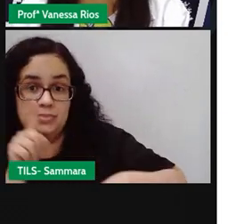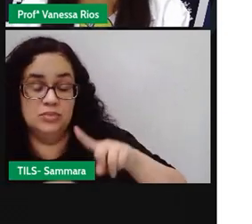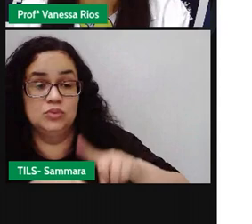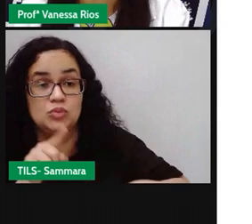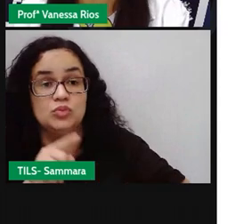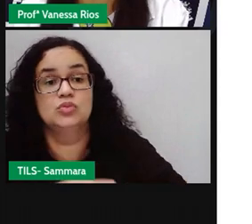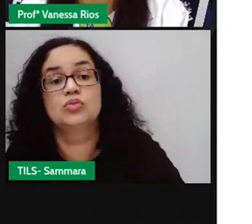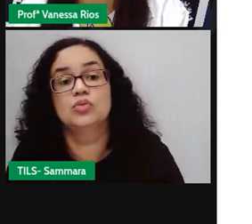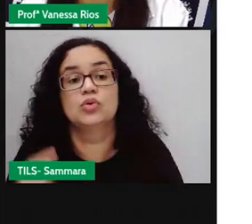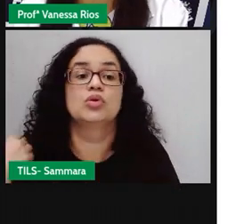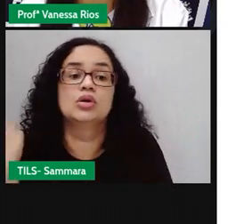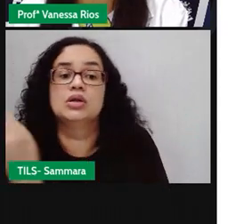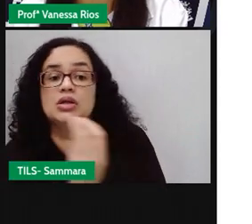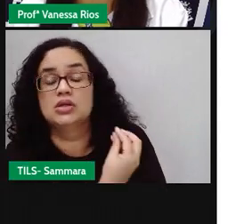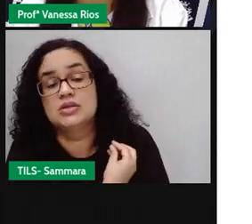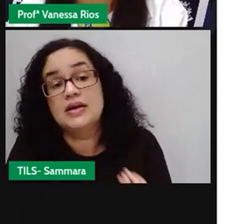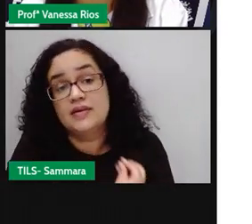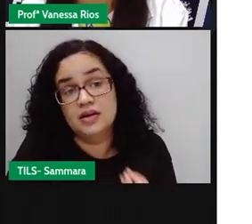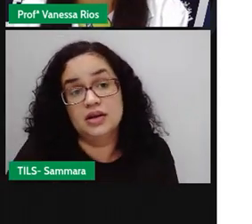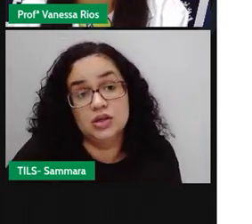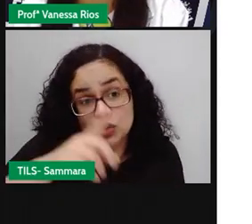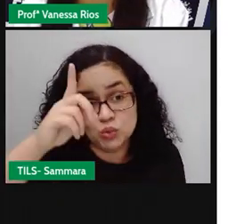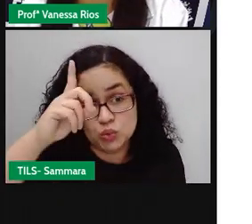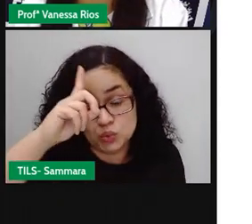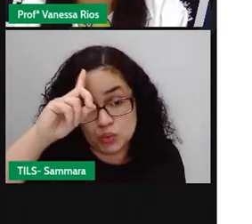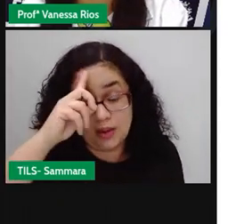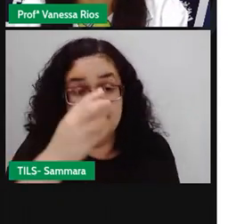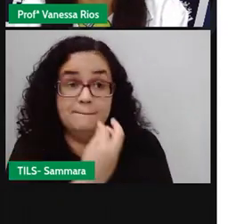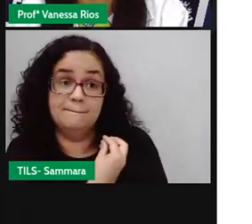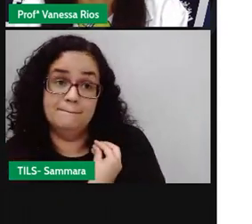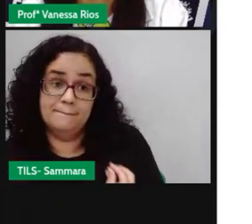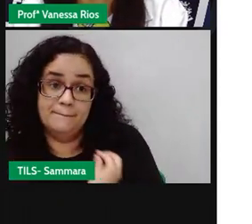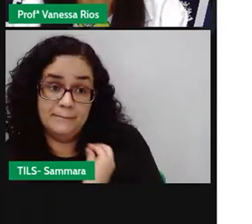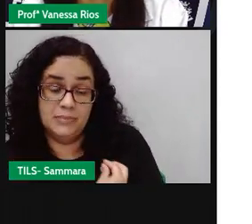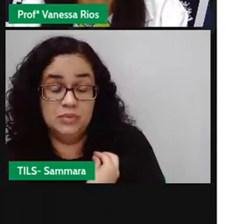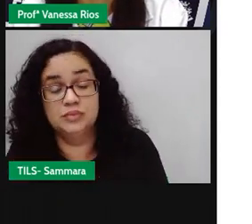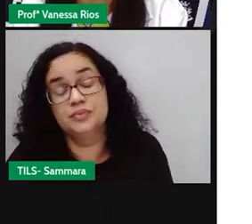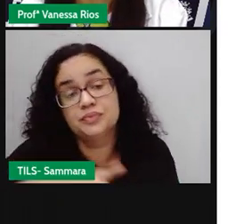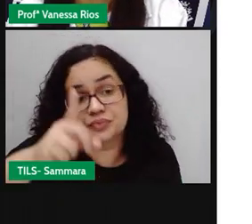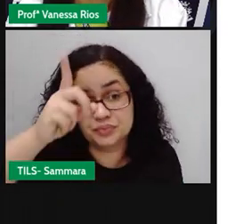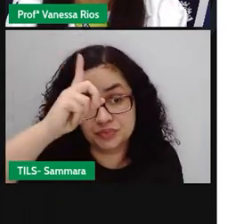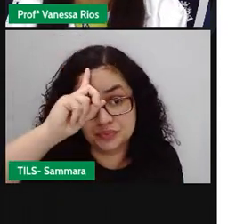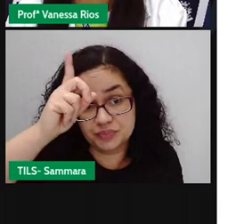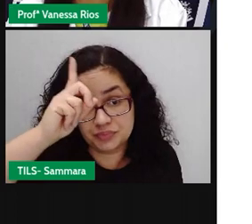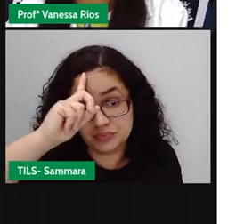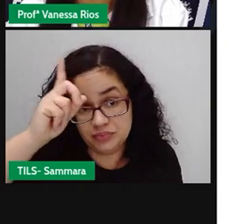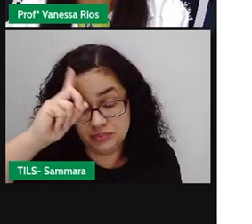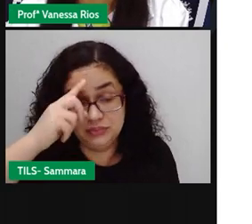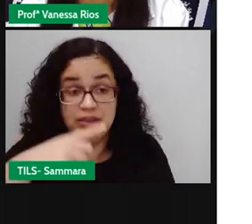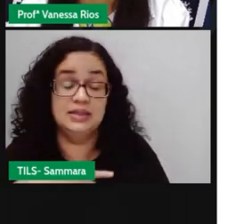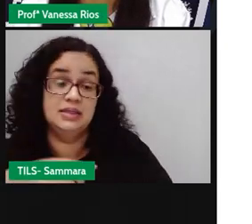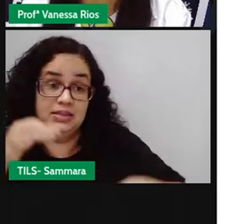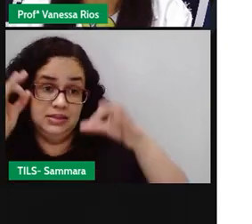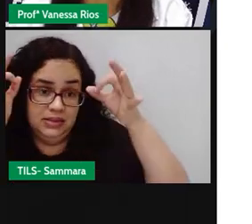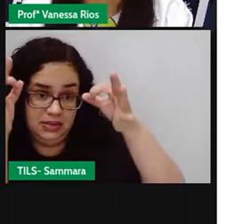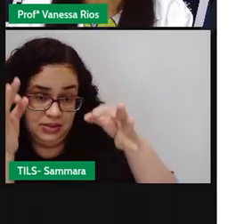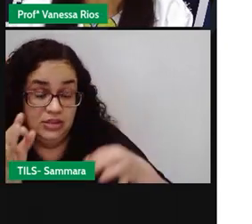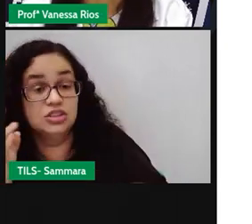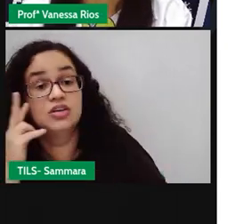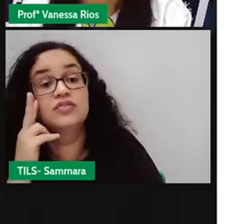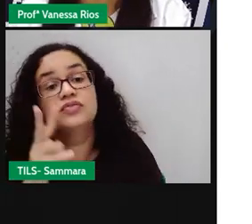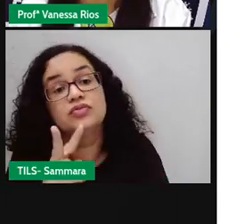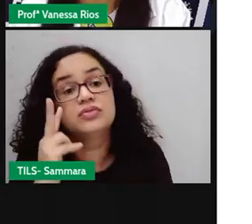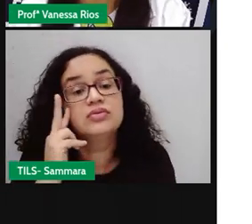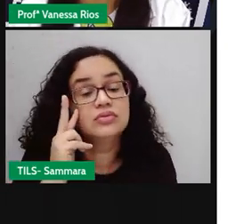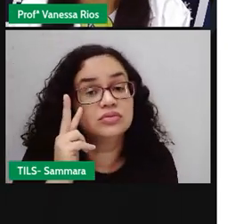fazem parte do nosso cotidiano, que estão presentes aí no nosso dia a dia. Eu tenho certeza que vocês já